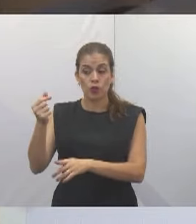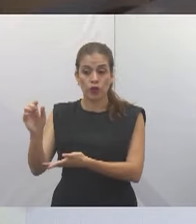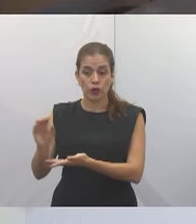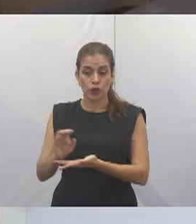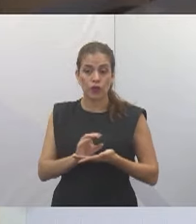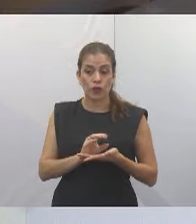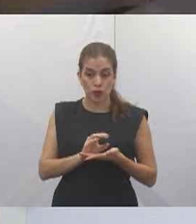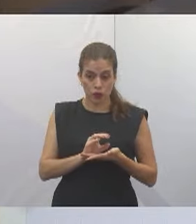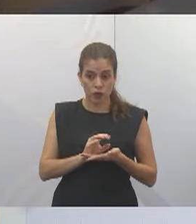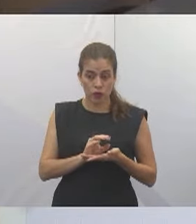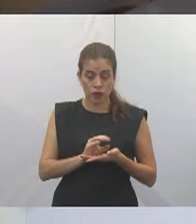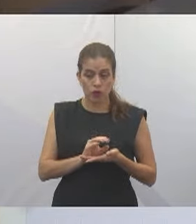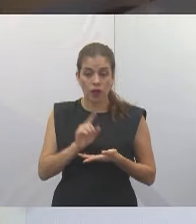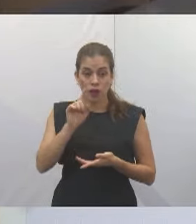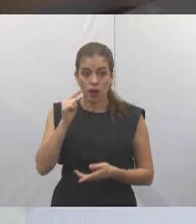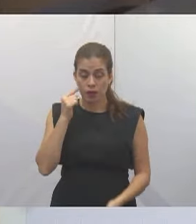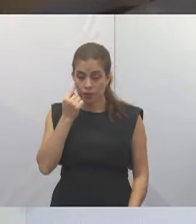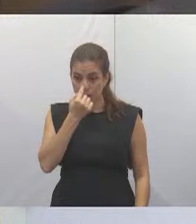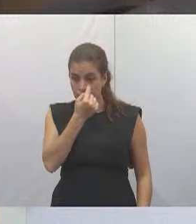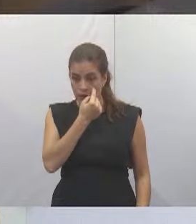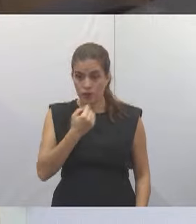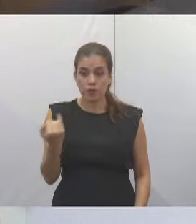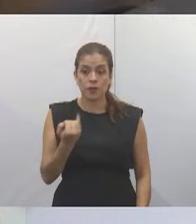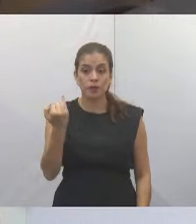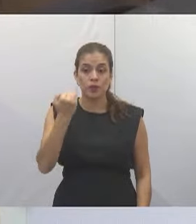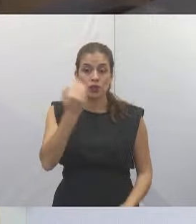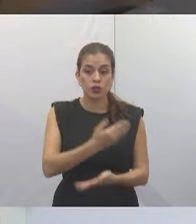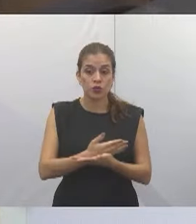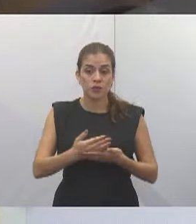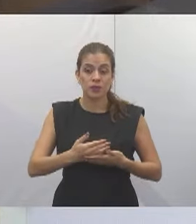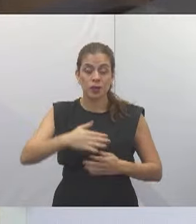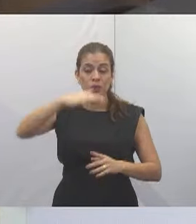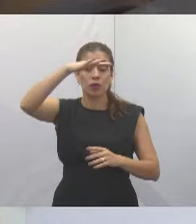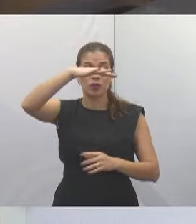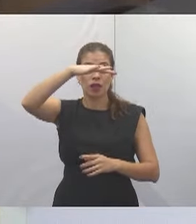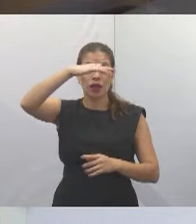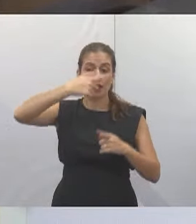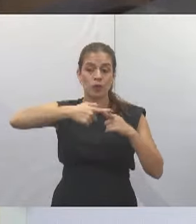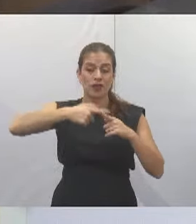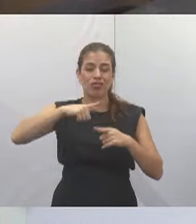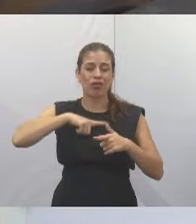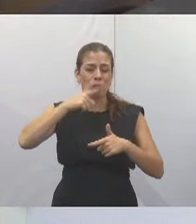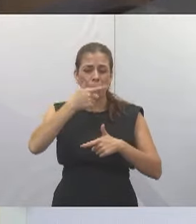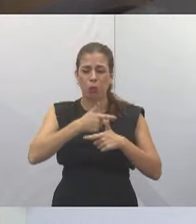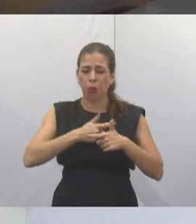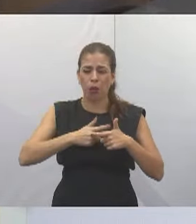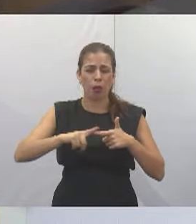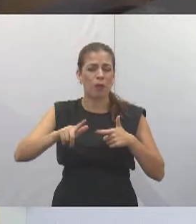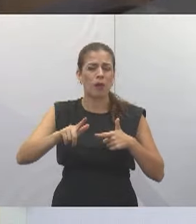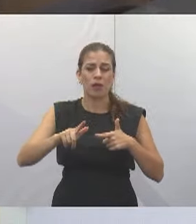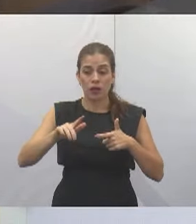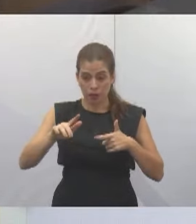Ali no Meia-Lua, é importante a gente começar pelo telhado, que é onde tem problema, a gente quer